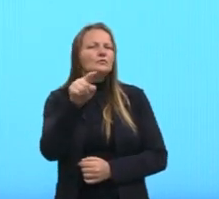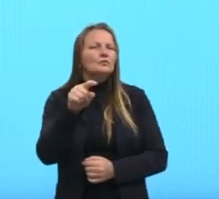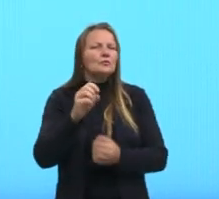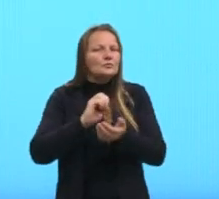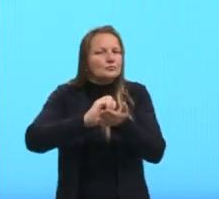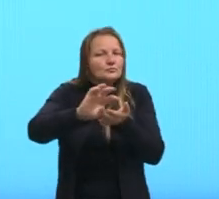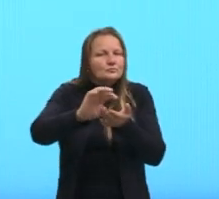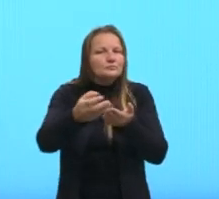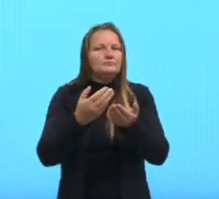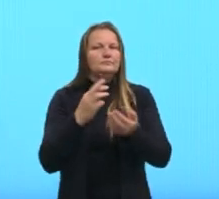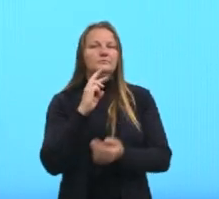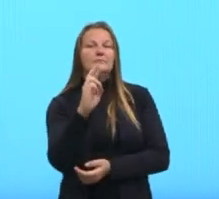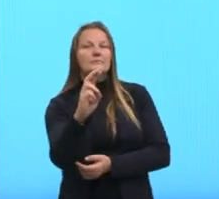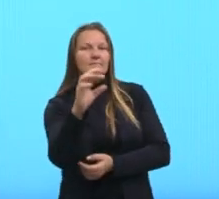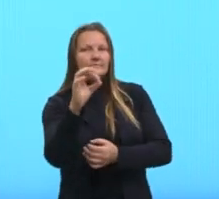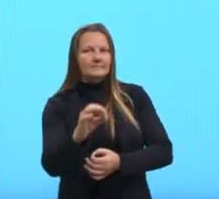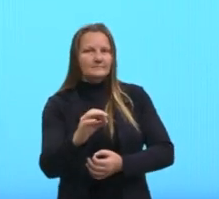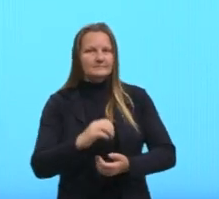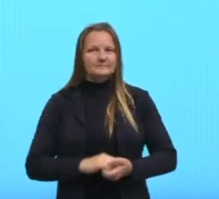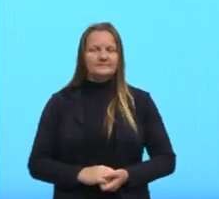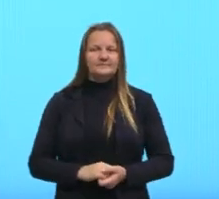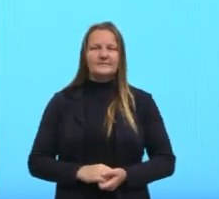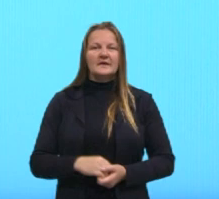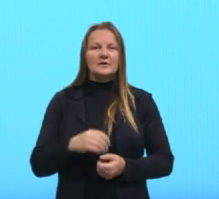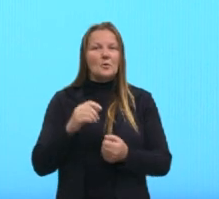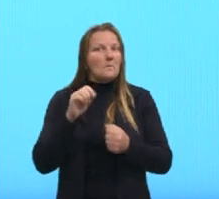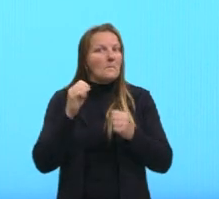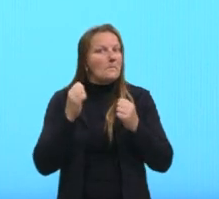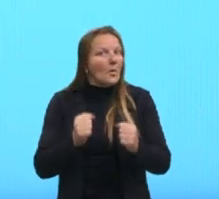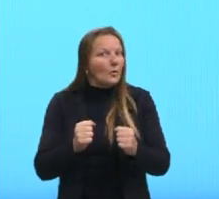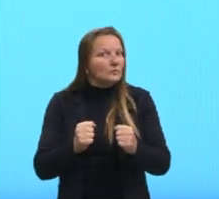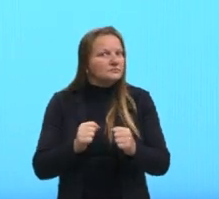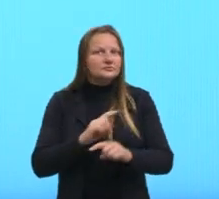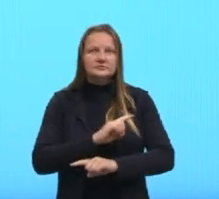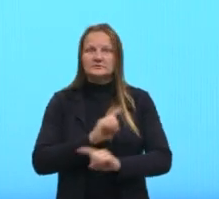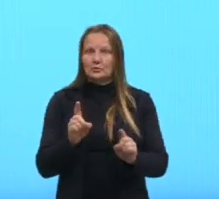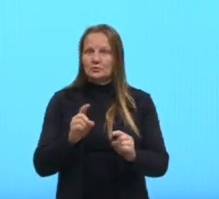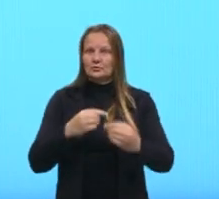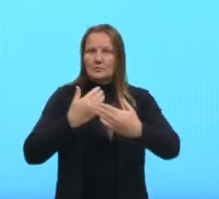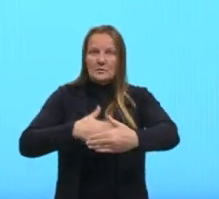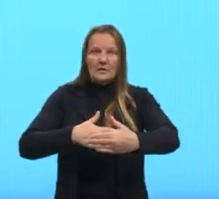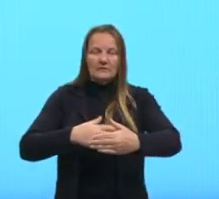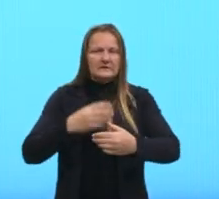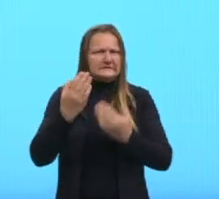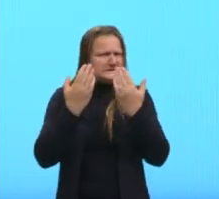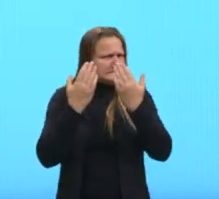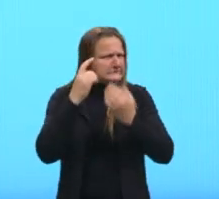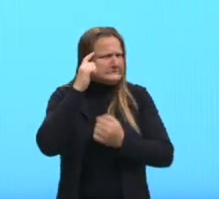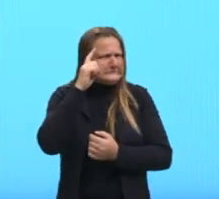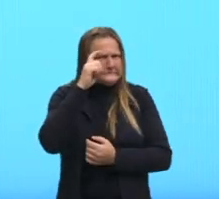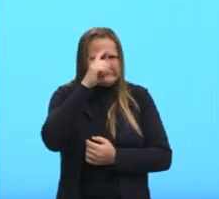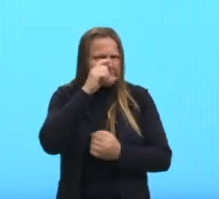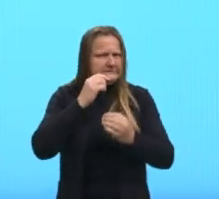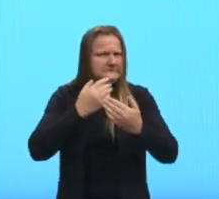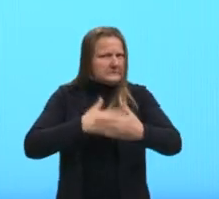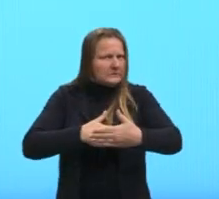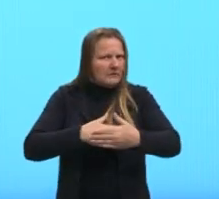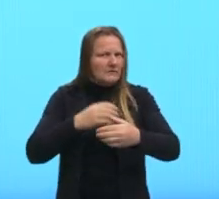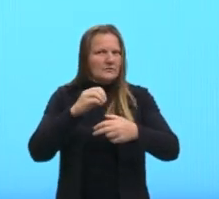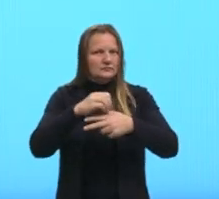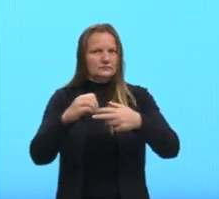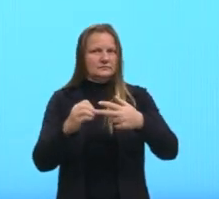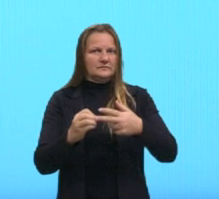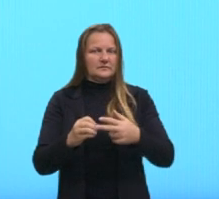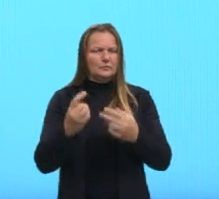aí para o teu problema tá agorizada não vai para prova com dúvida tenta sanar tenta entender